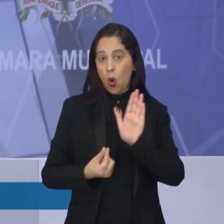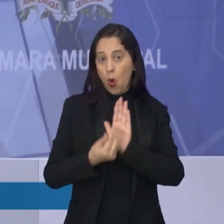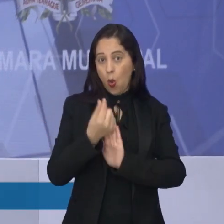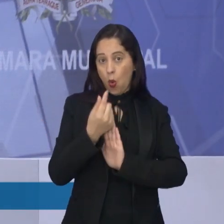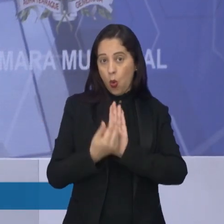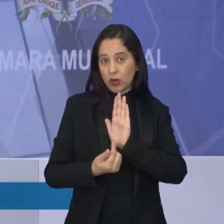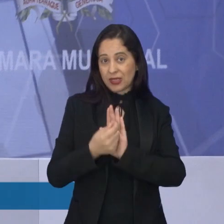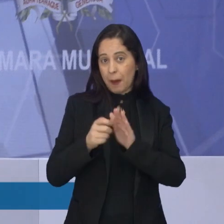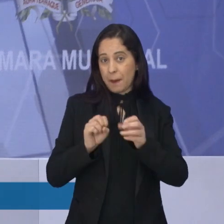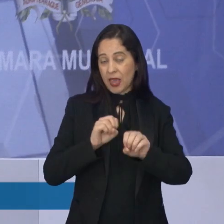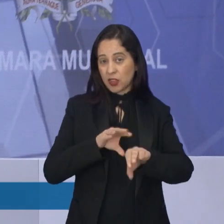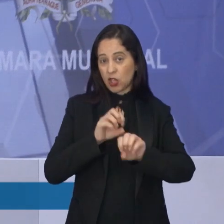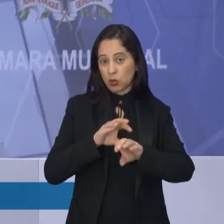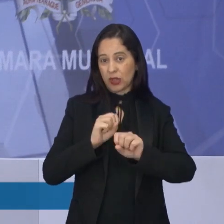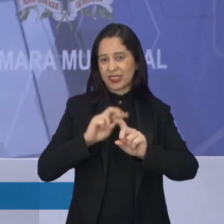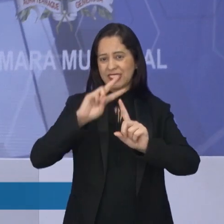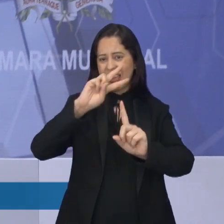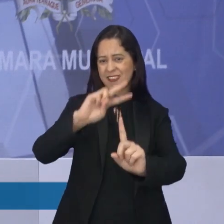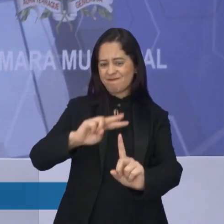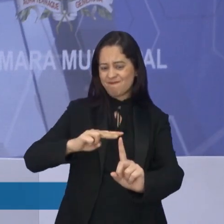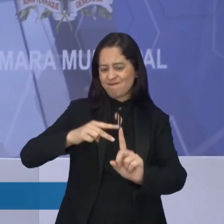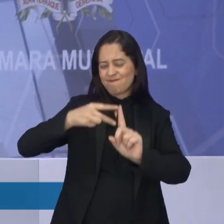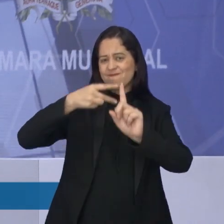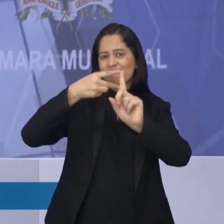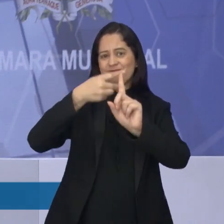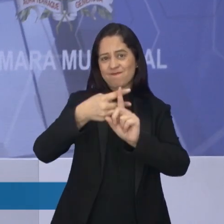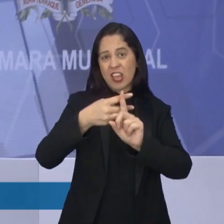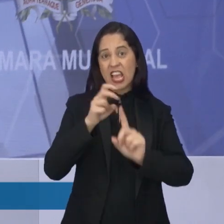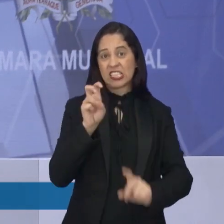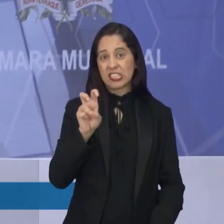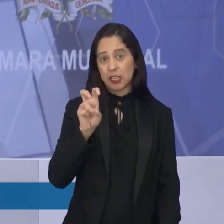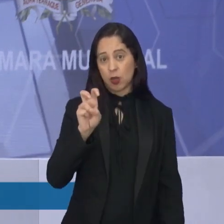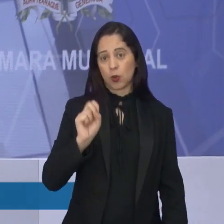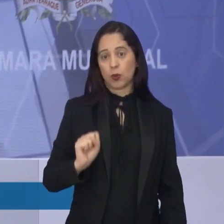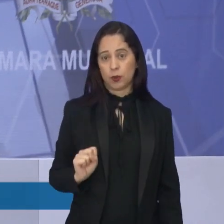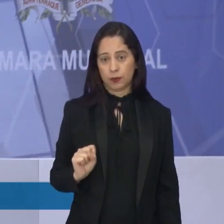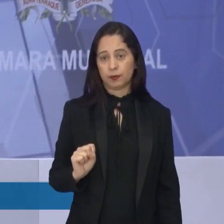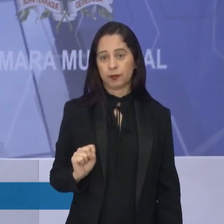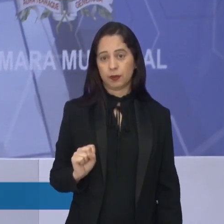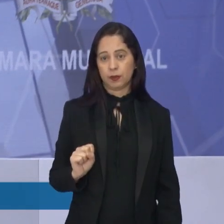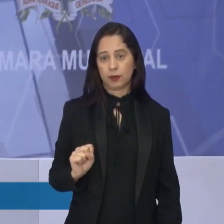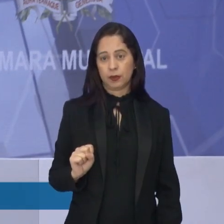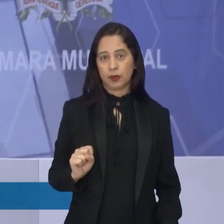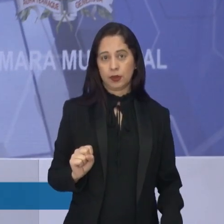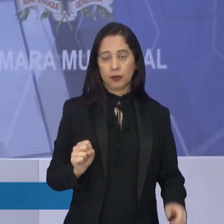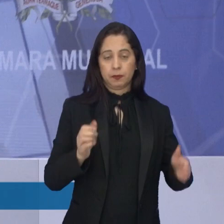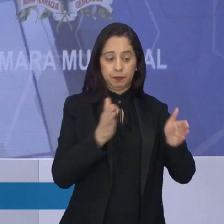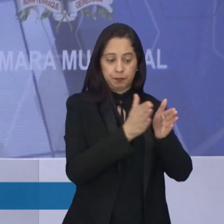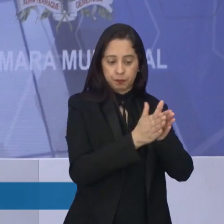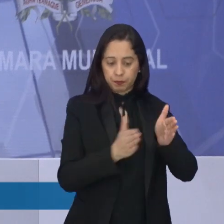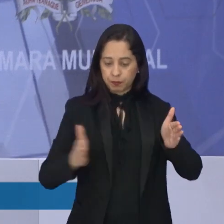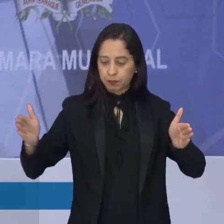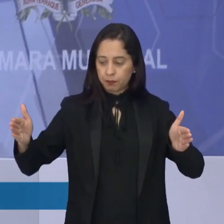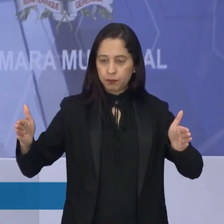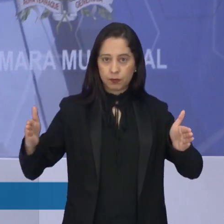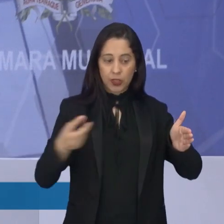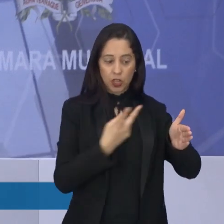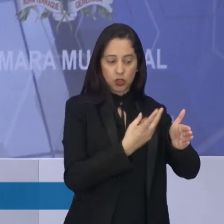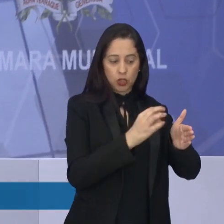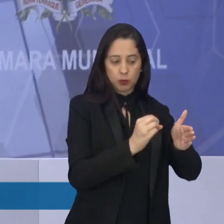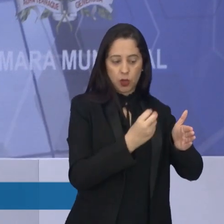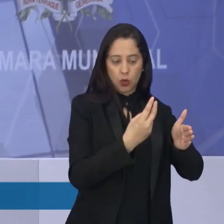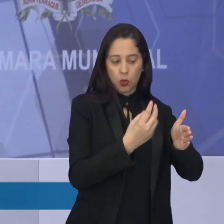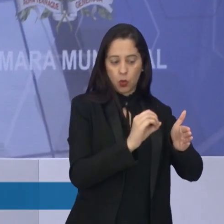da Educação foi multiplicado por 5. O orçamento de 2003 era de